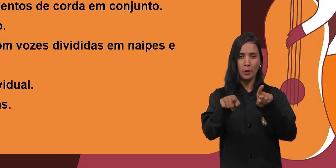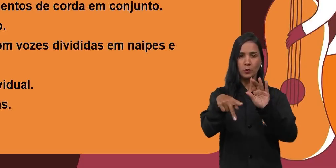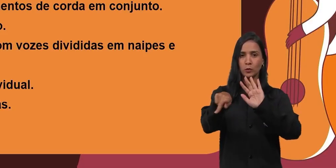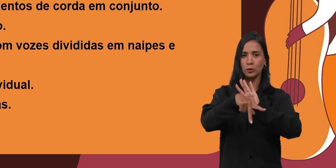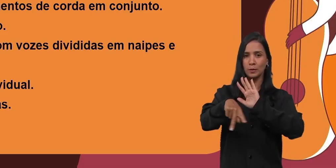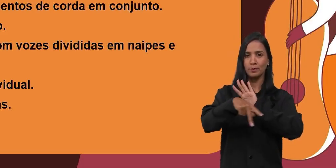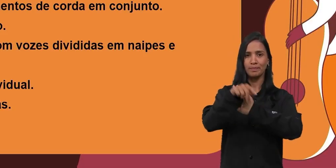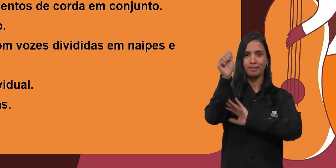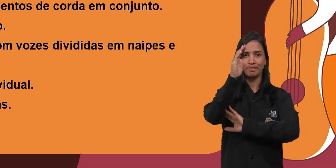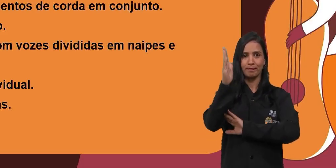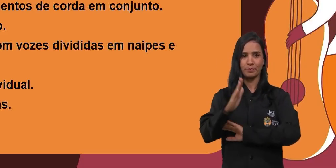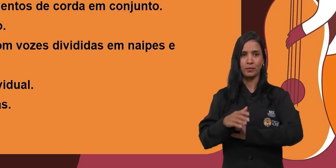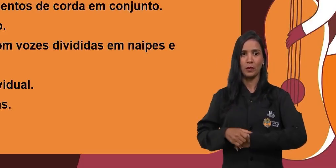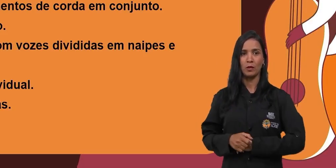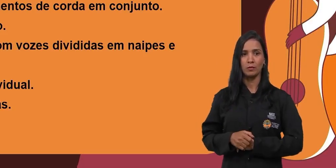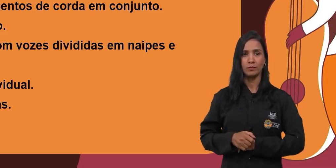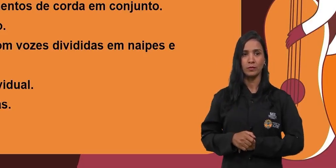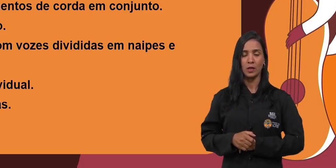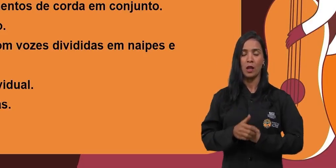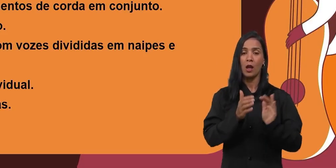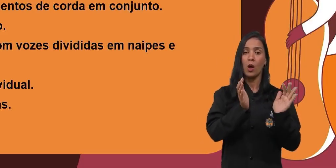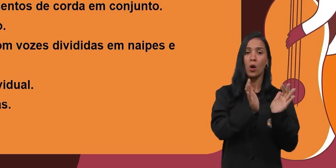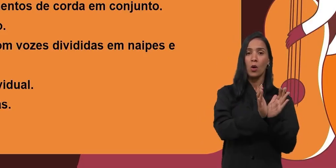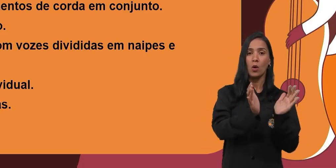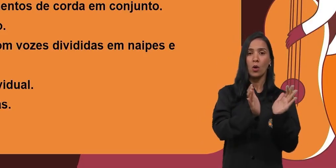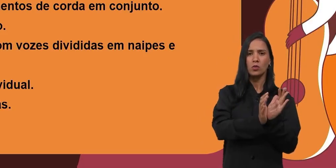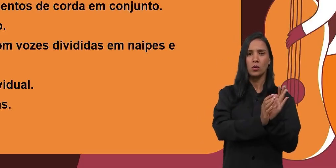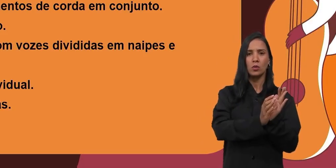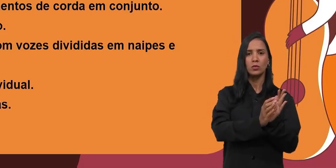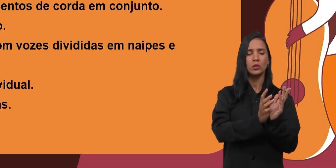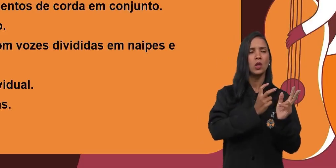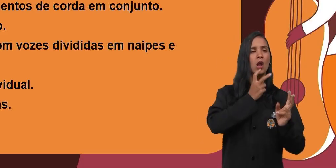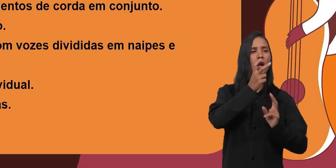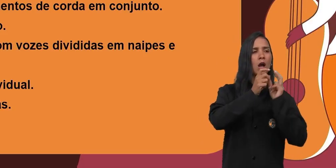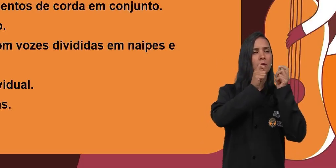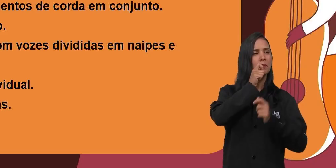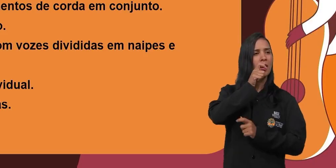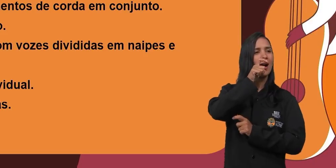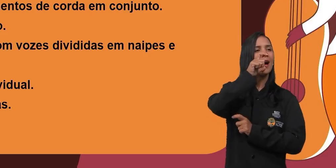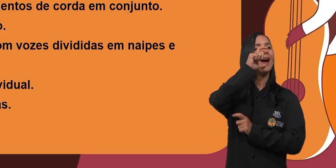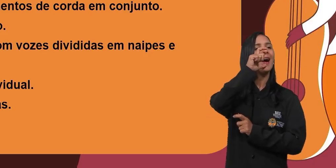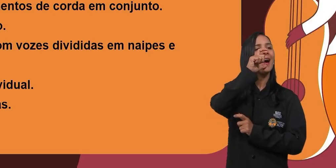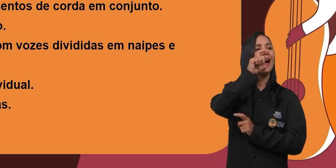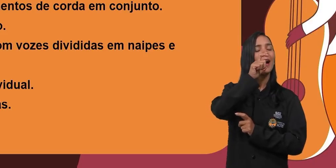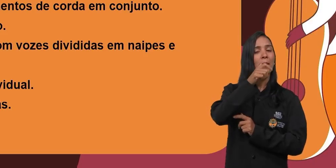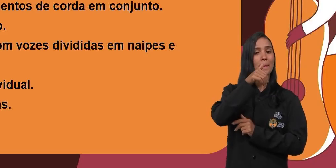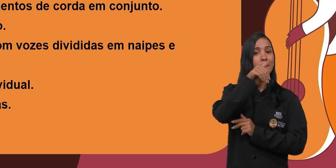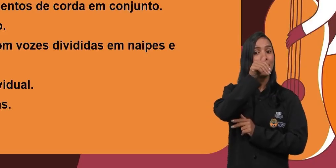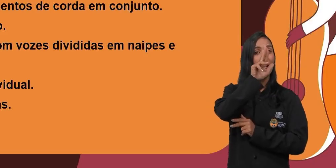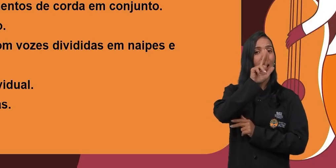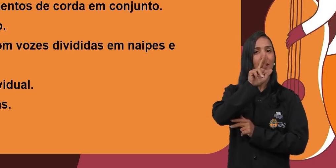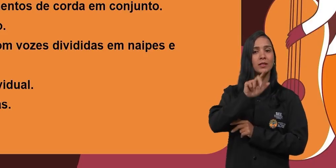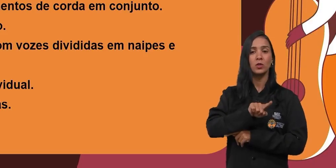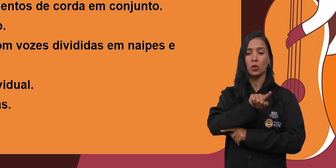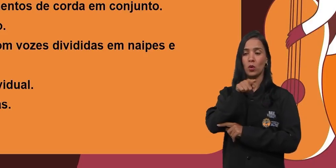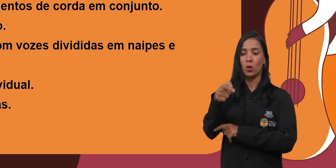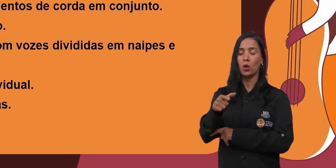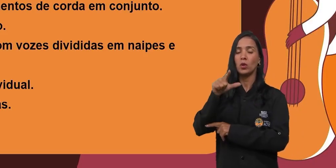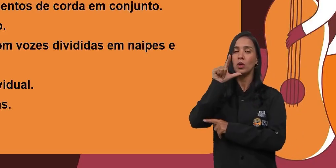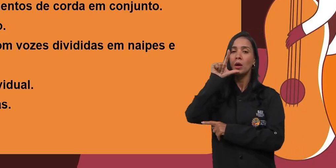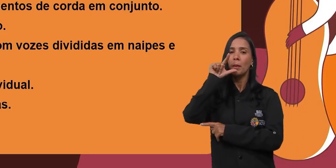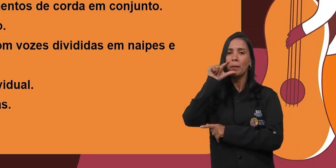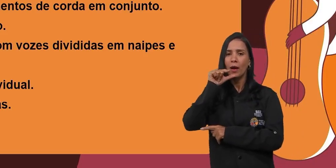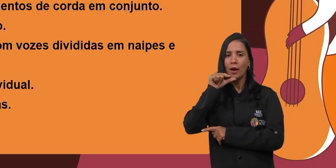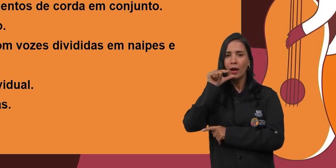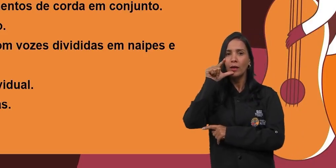brasileira. Enquanto uns cantavam notas mais agudas e outros notas mais